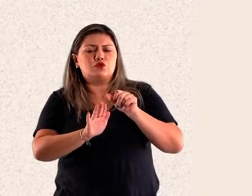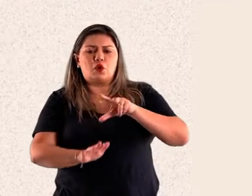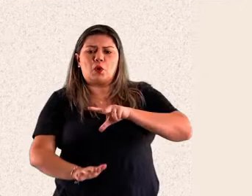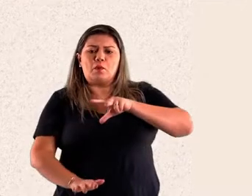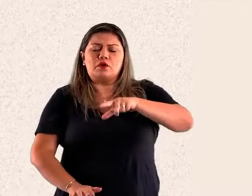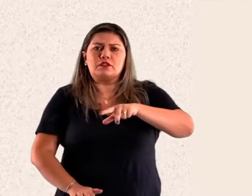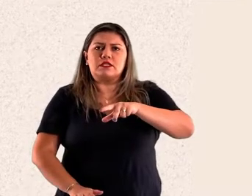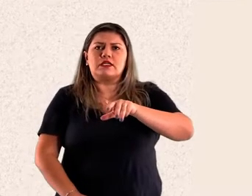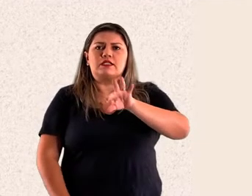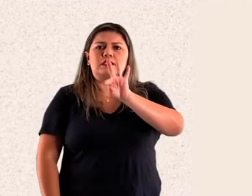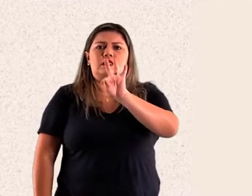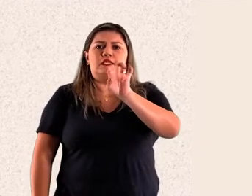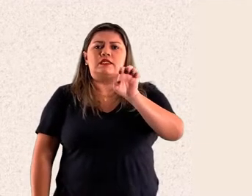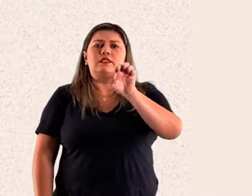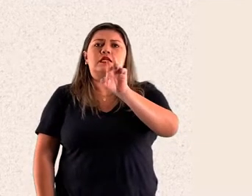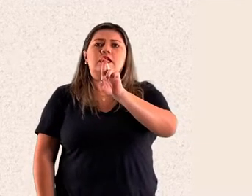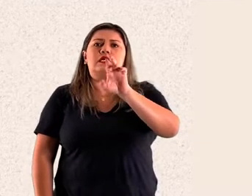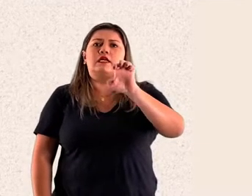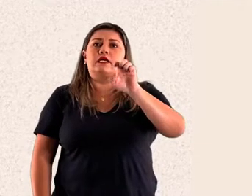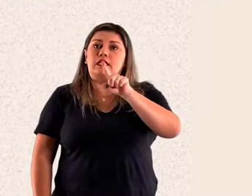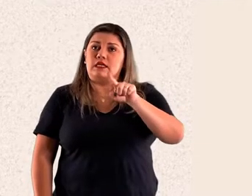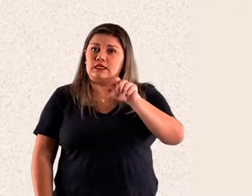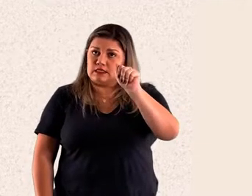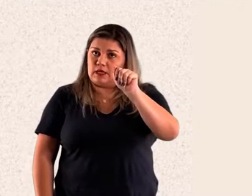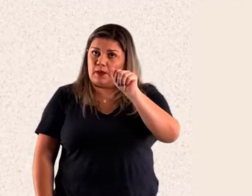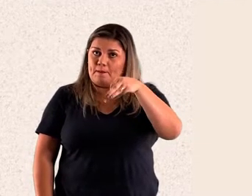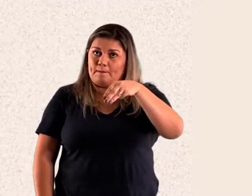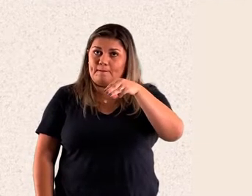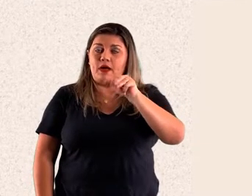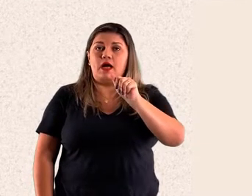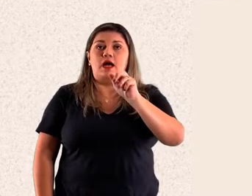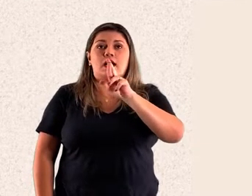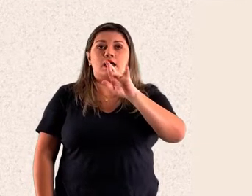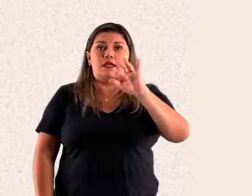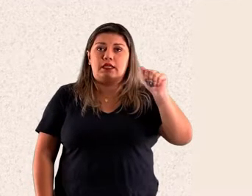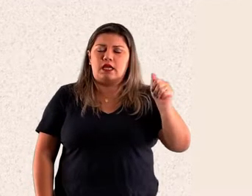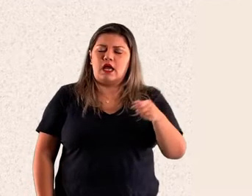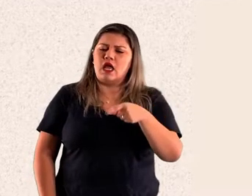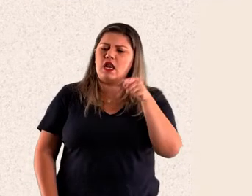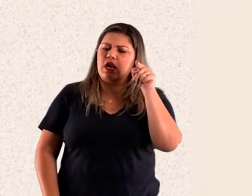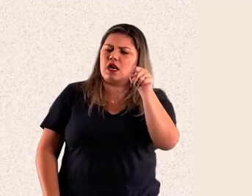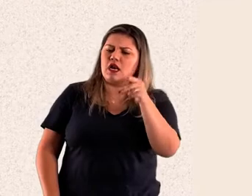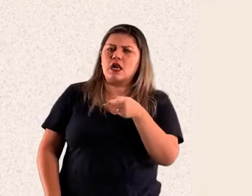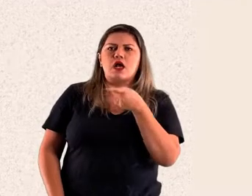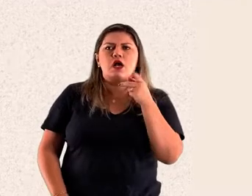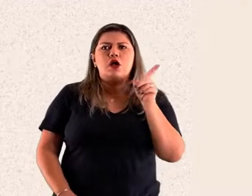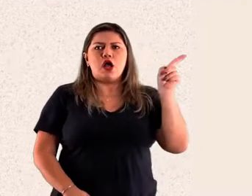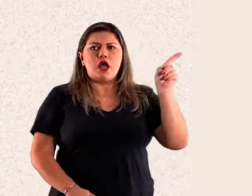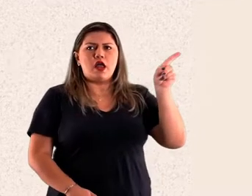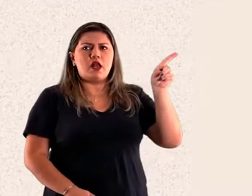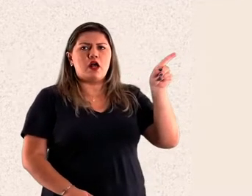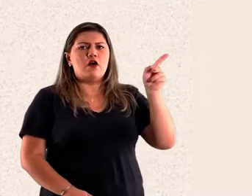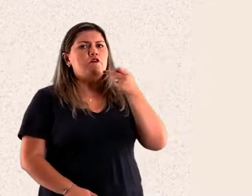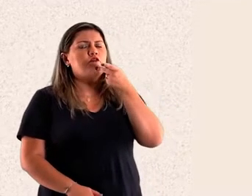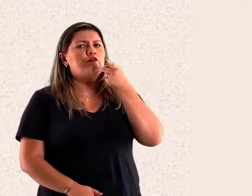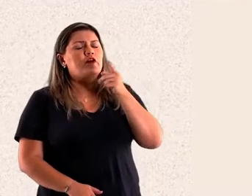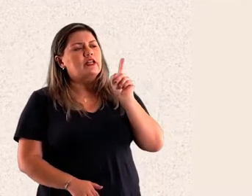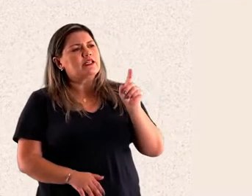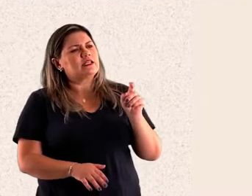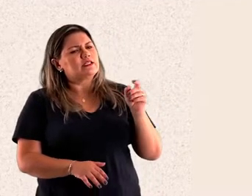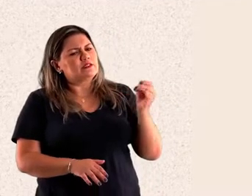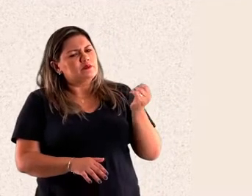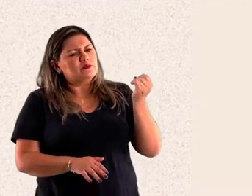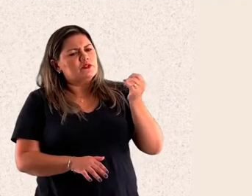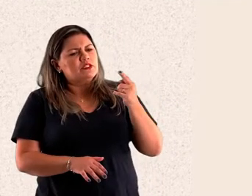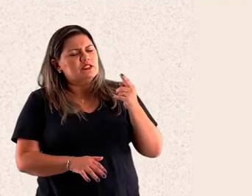Teresa Maria Leal de Assumpção Todi ela fala de uma forma muito interessante que a